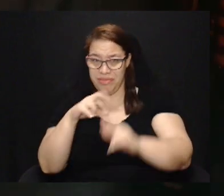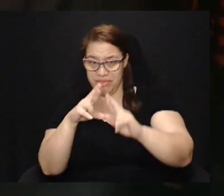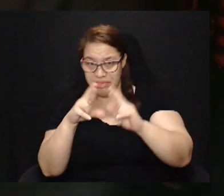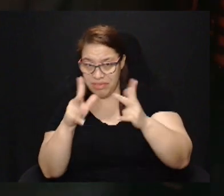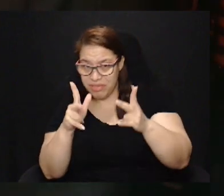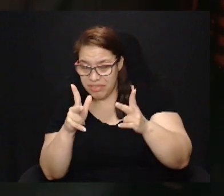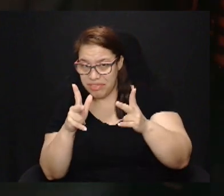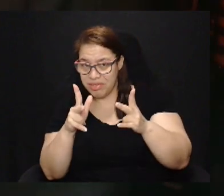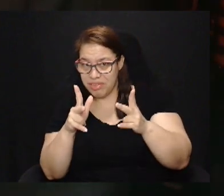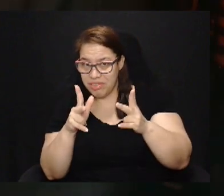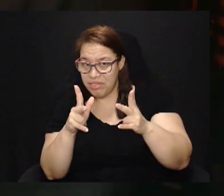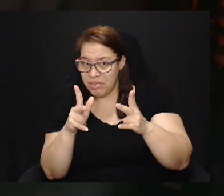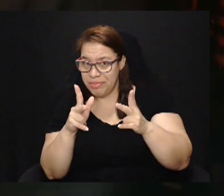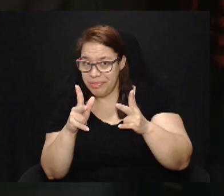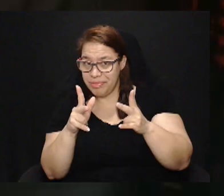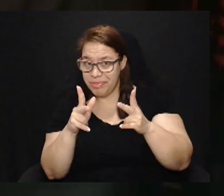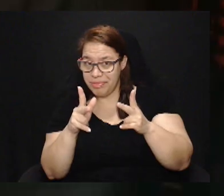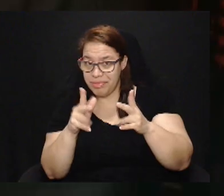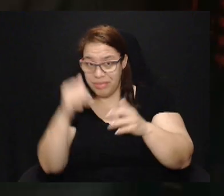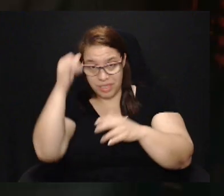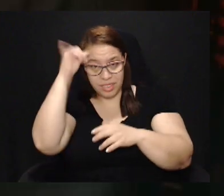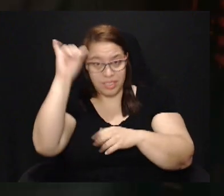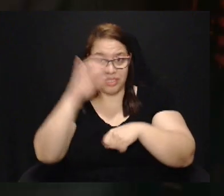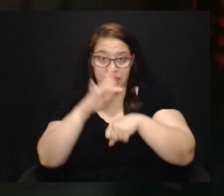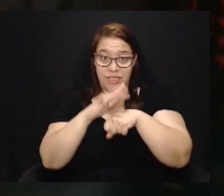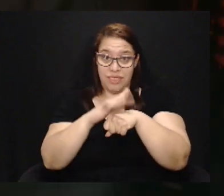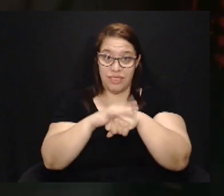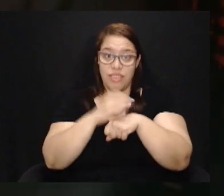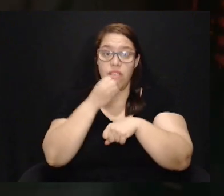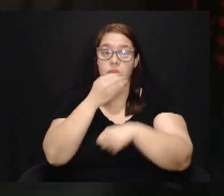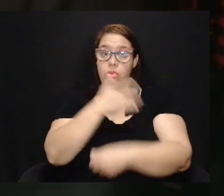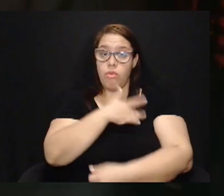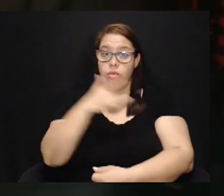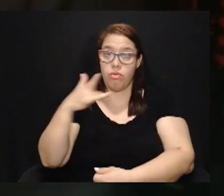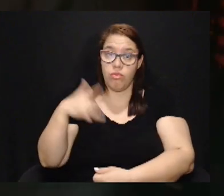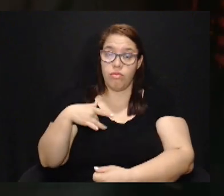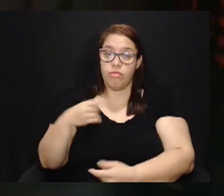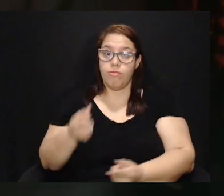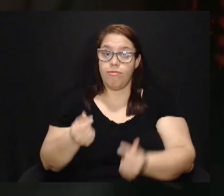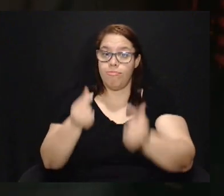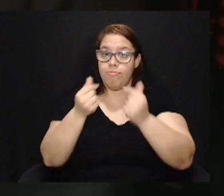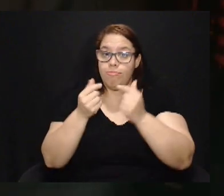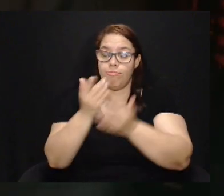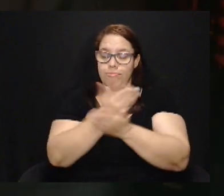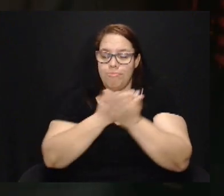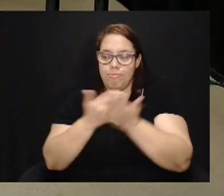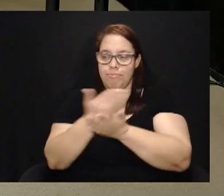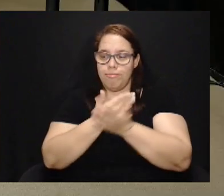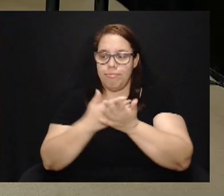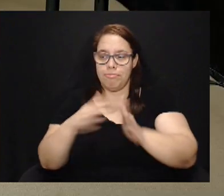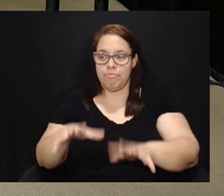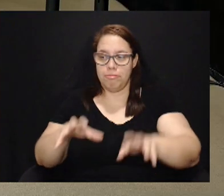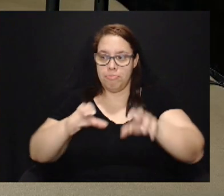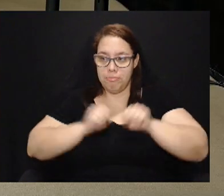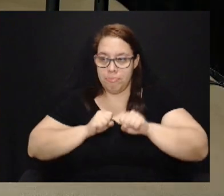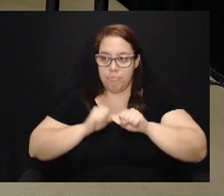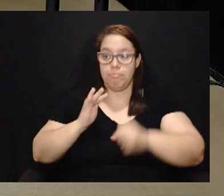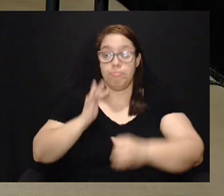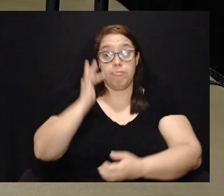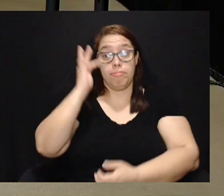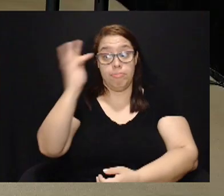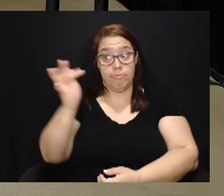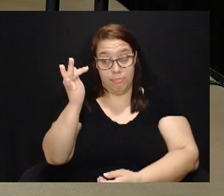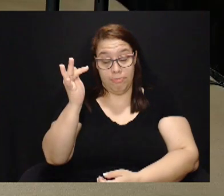custo de prevenir doenças com uma boa alimentação e o custo de tratar uma enfermidade crônica no futuro